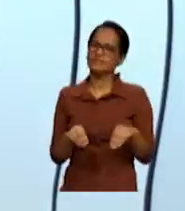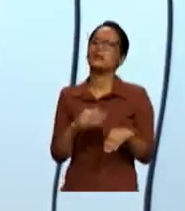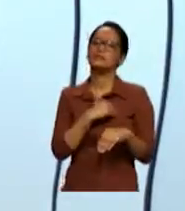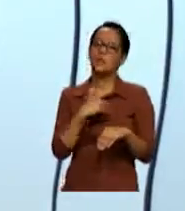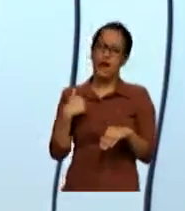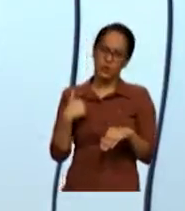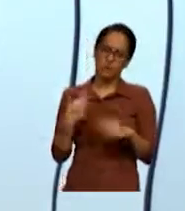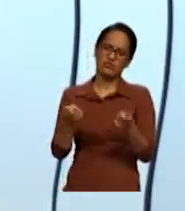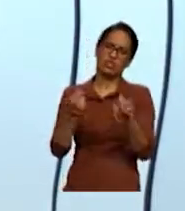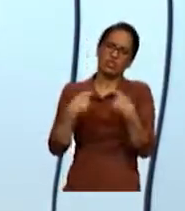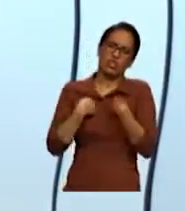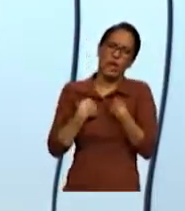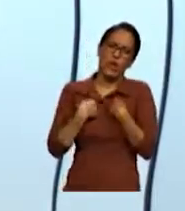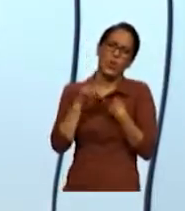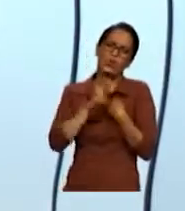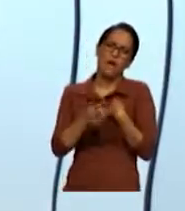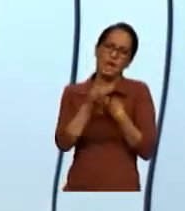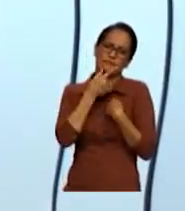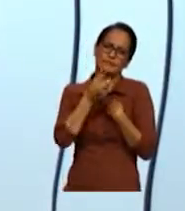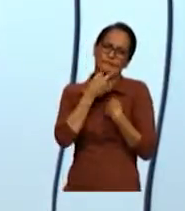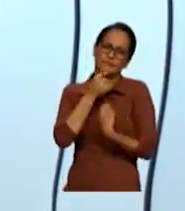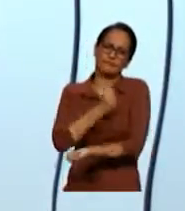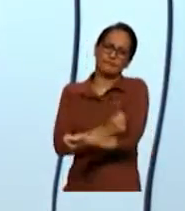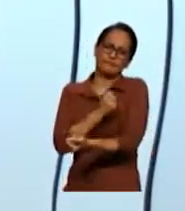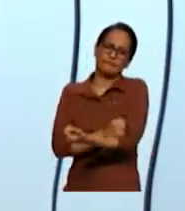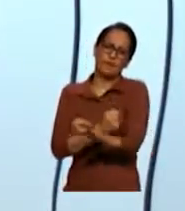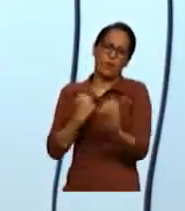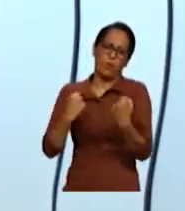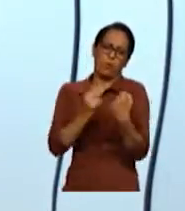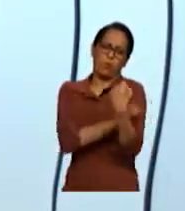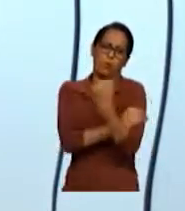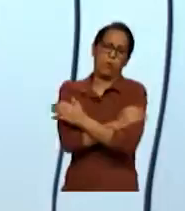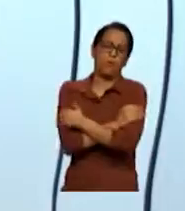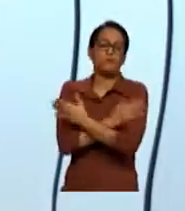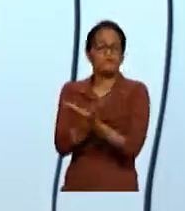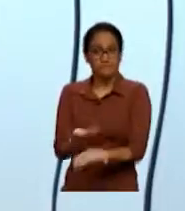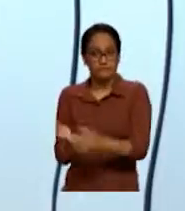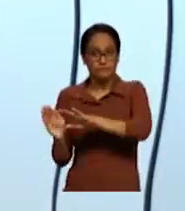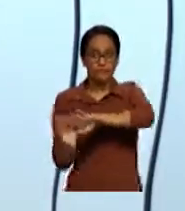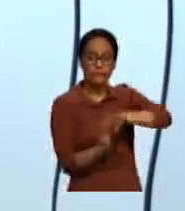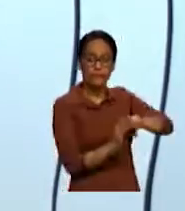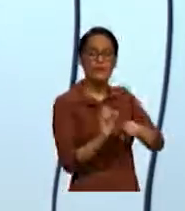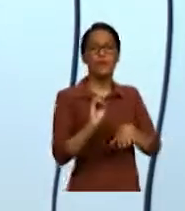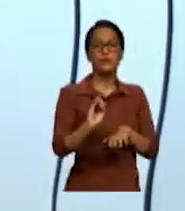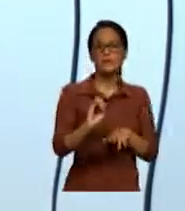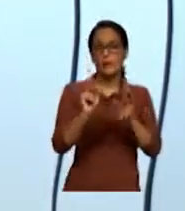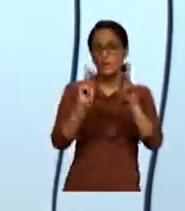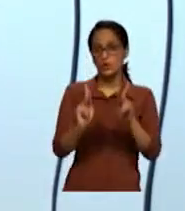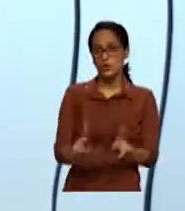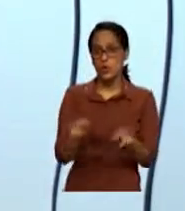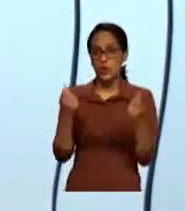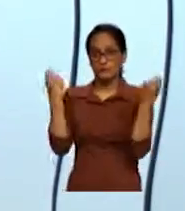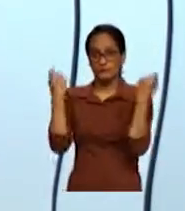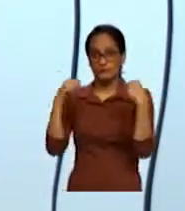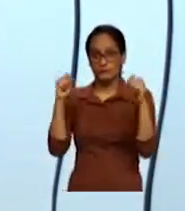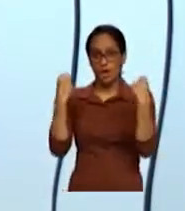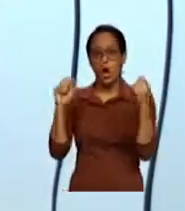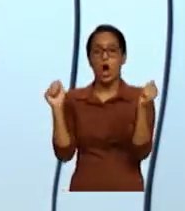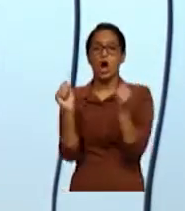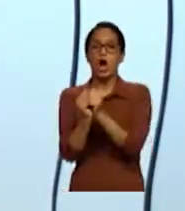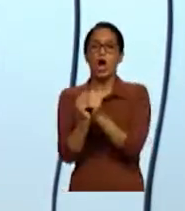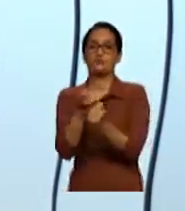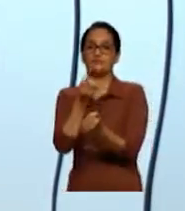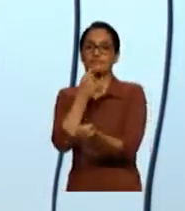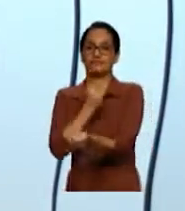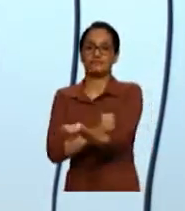causa. Então, consequentemente, aquelas pessoas que fazem exercício físico com o anabolizante, elas vão ter o